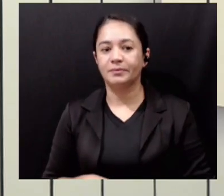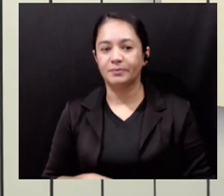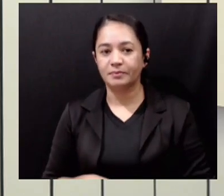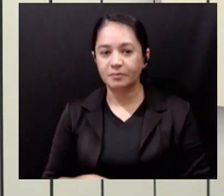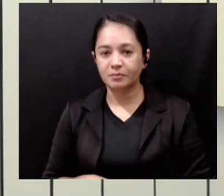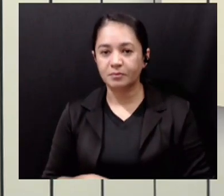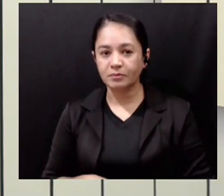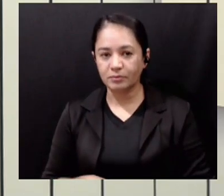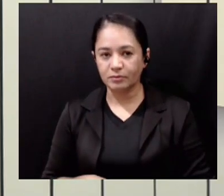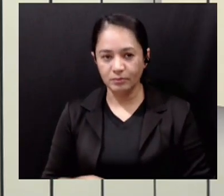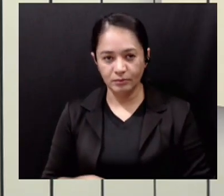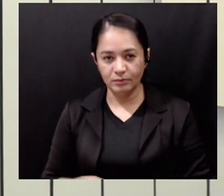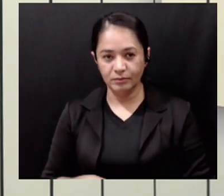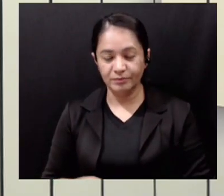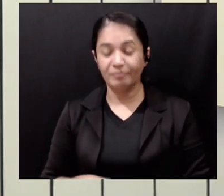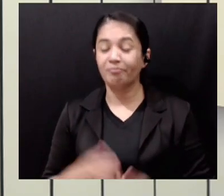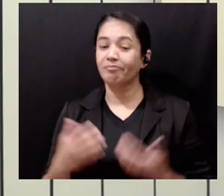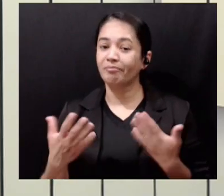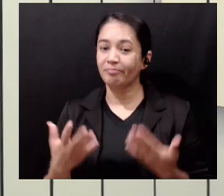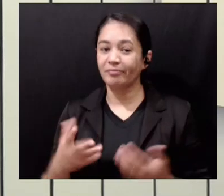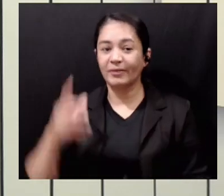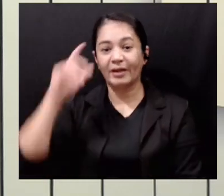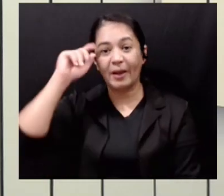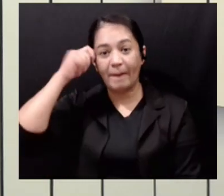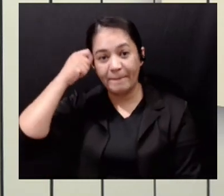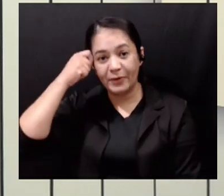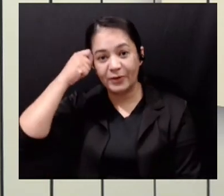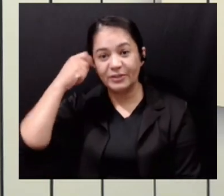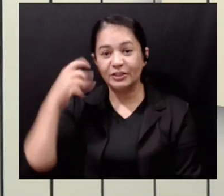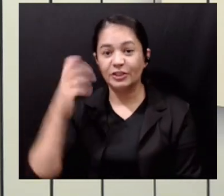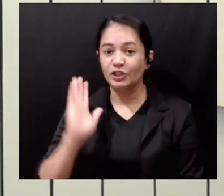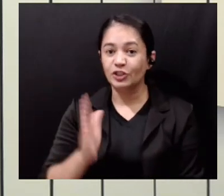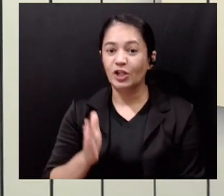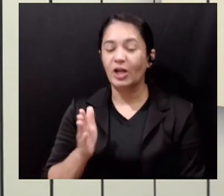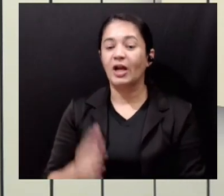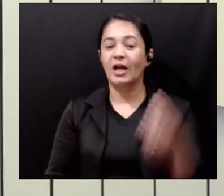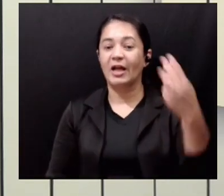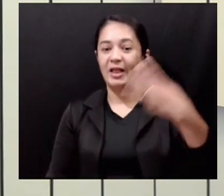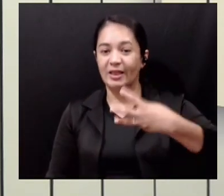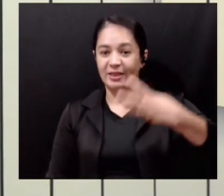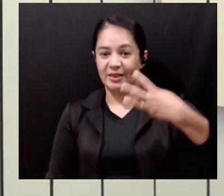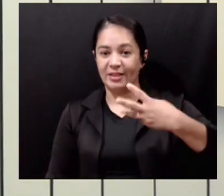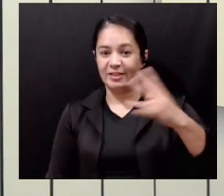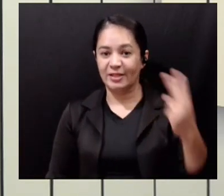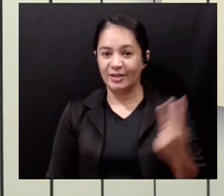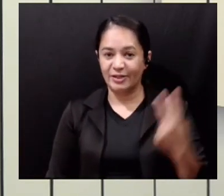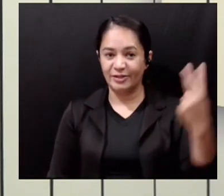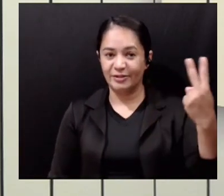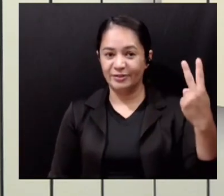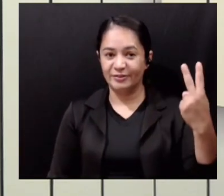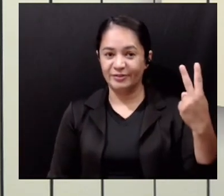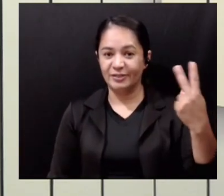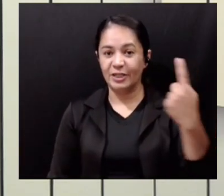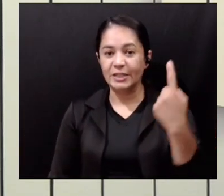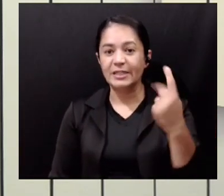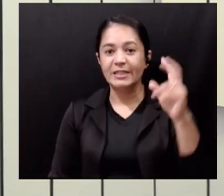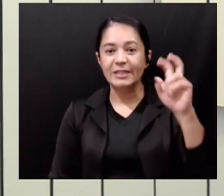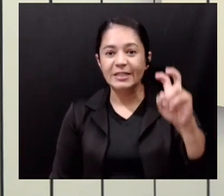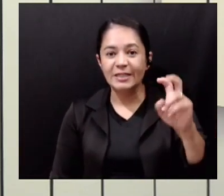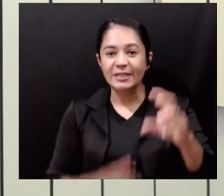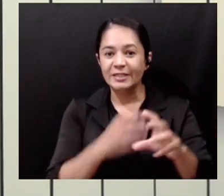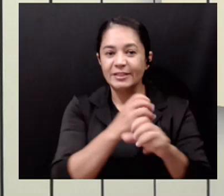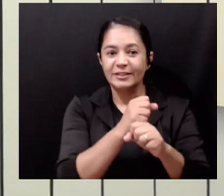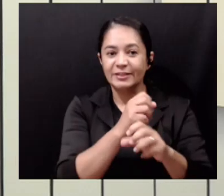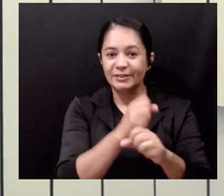Com o resultado, a Ponte emendou a terceira vitória seguida e chegou aos 15 pontos no